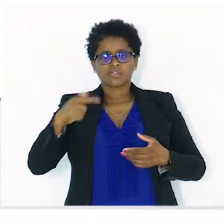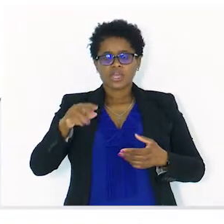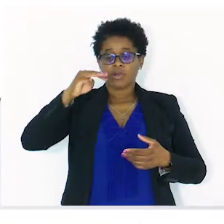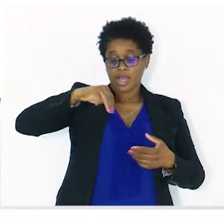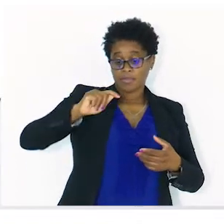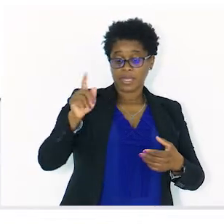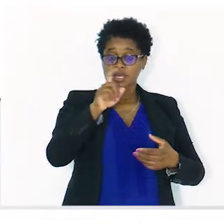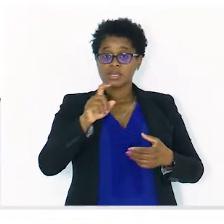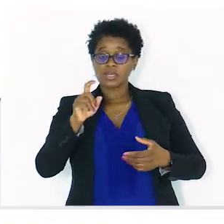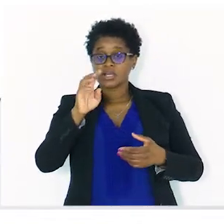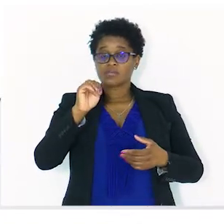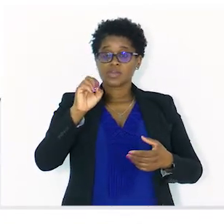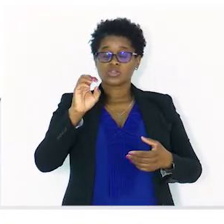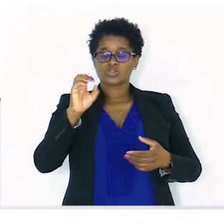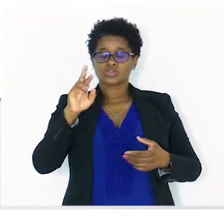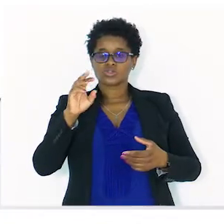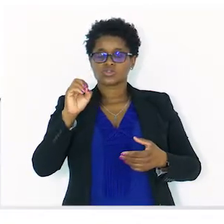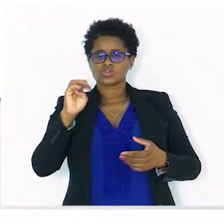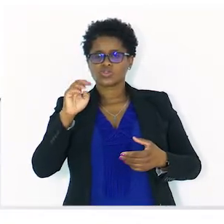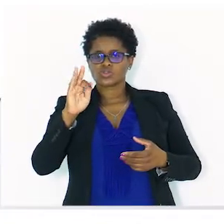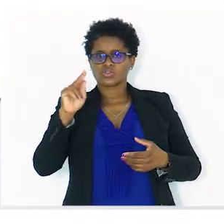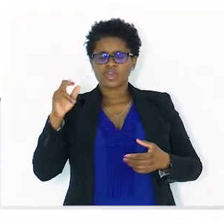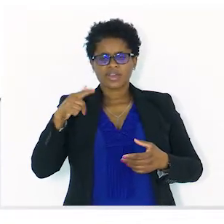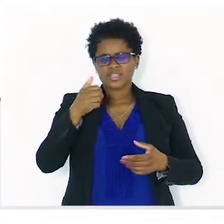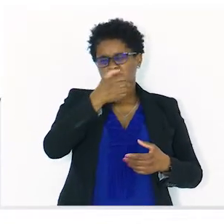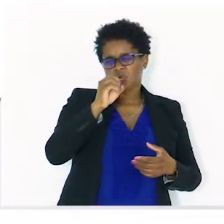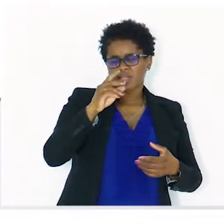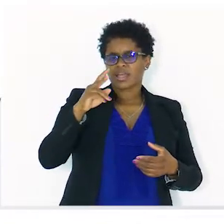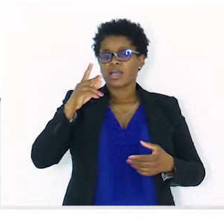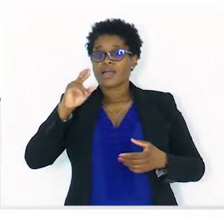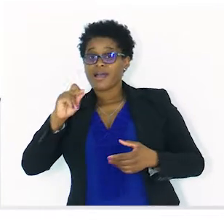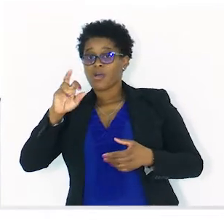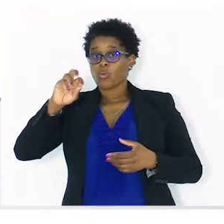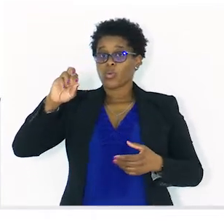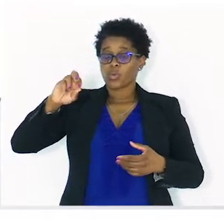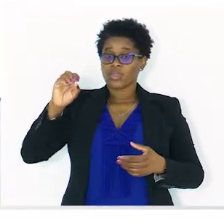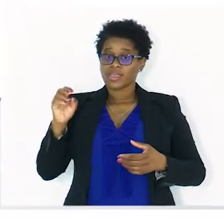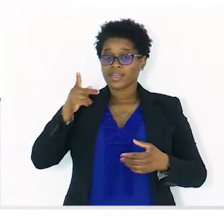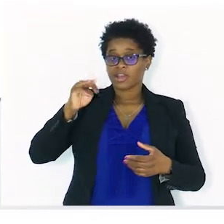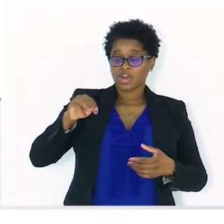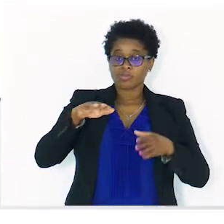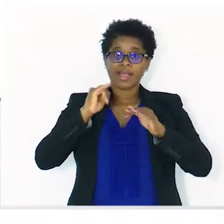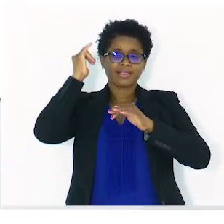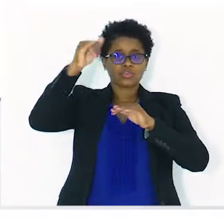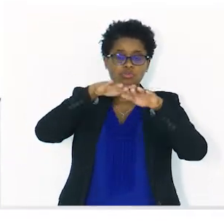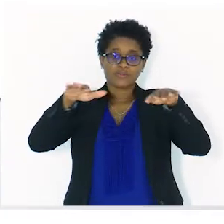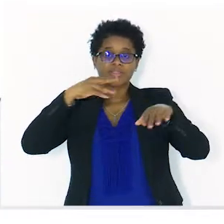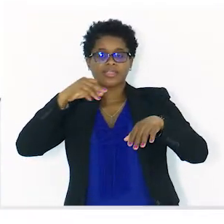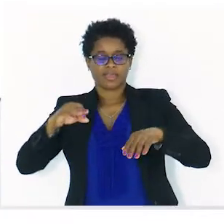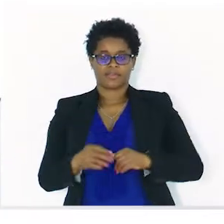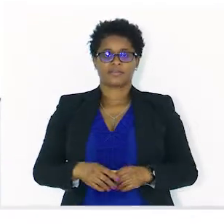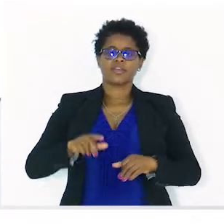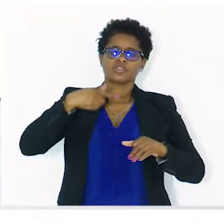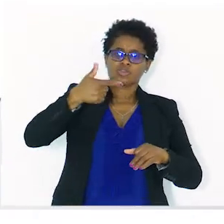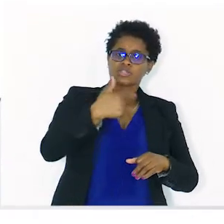50 até 80 km de altitude em relação à superfície da Terra. Depois temos a termosfera,